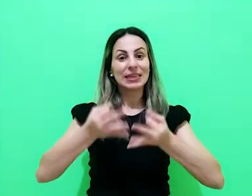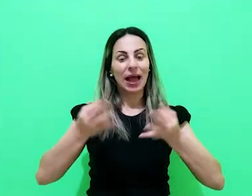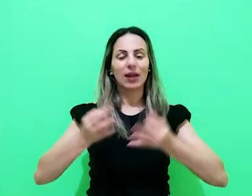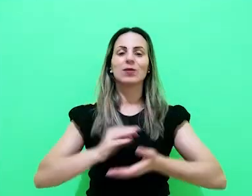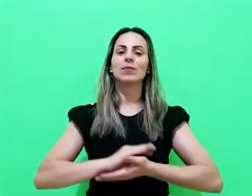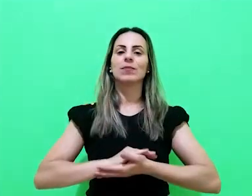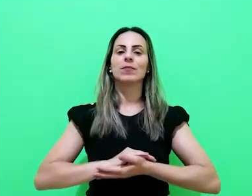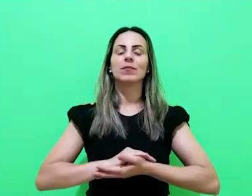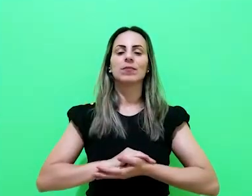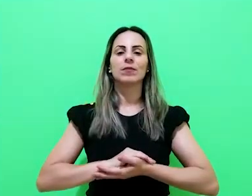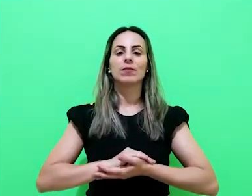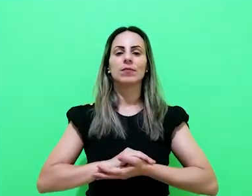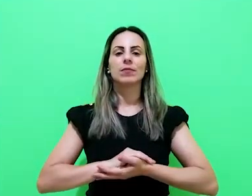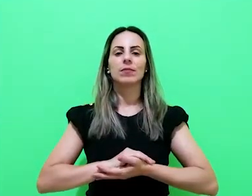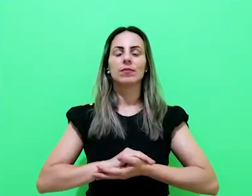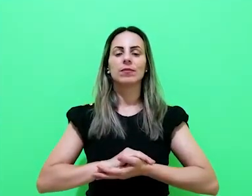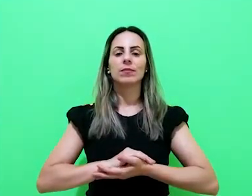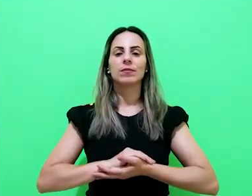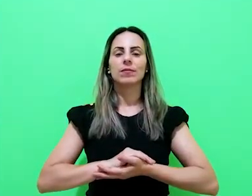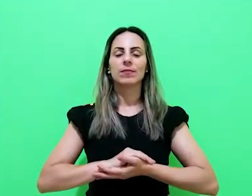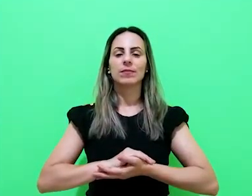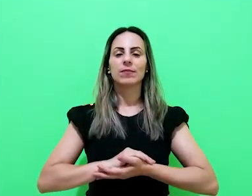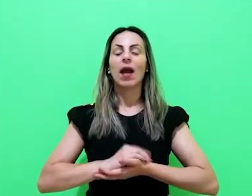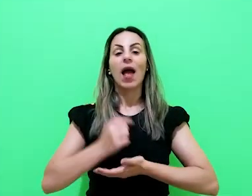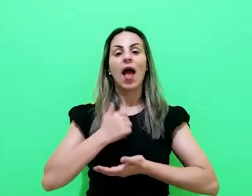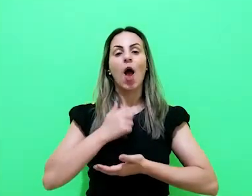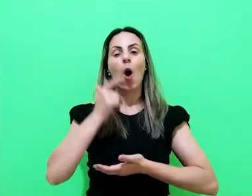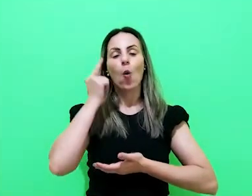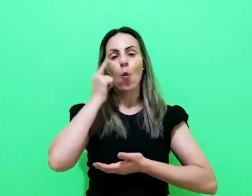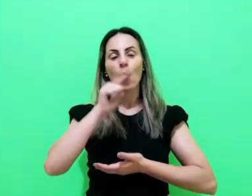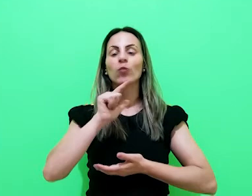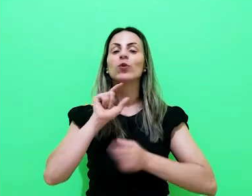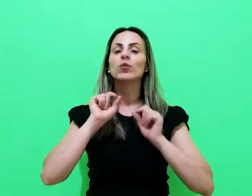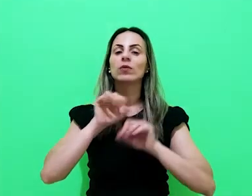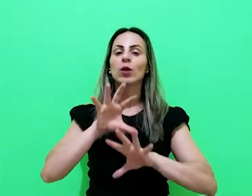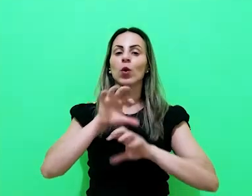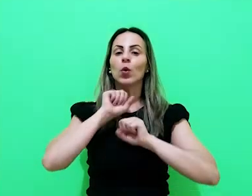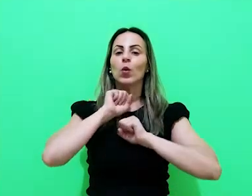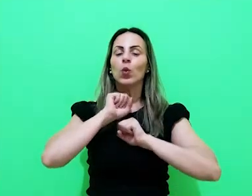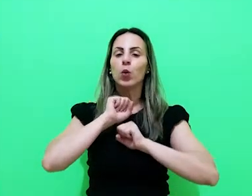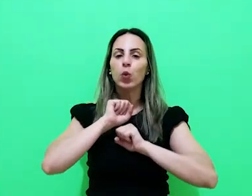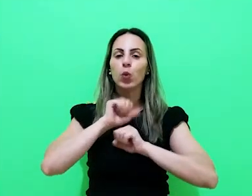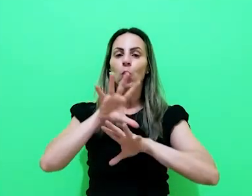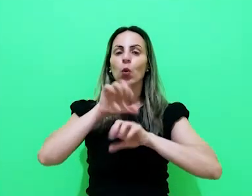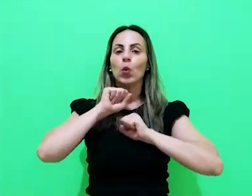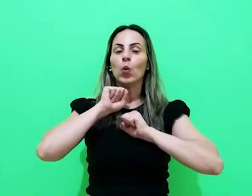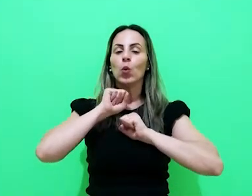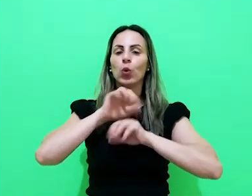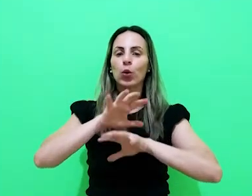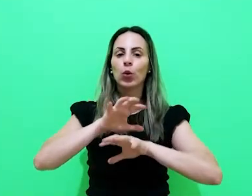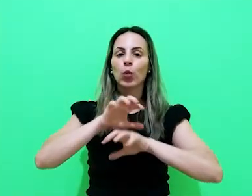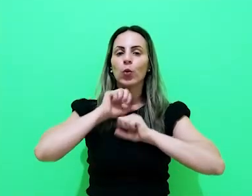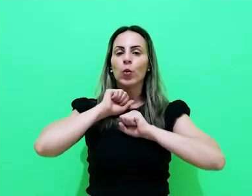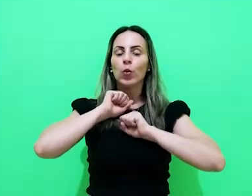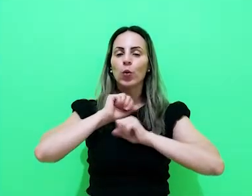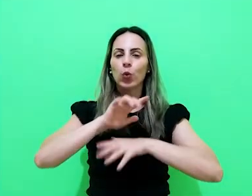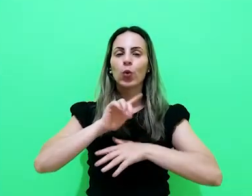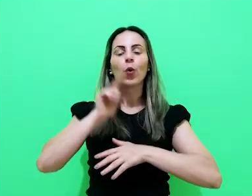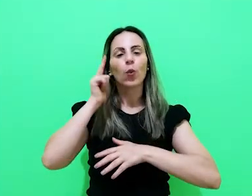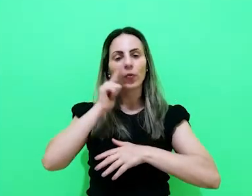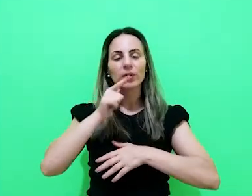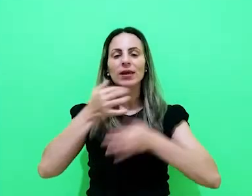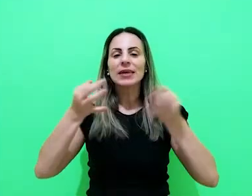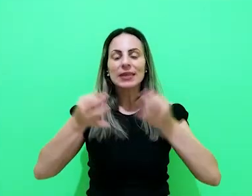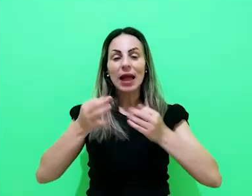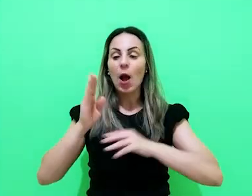tá certo? E aí eu consigo ventilar essa vítima da maneira adequada. O